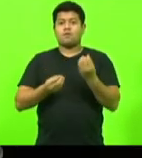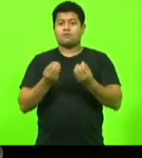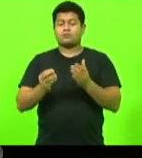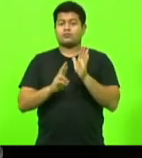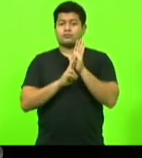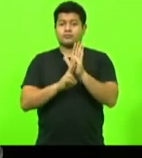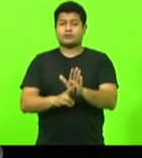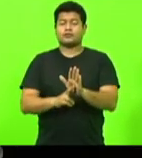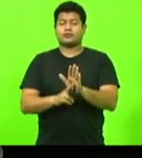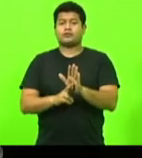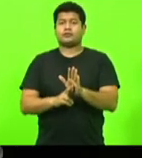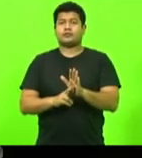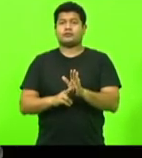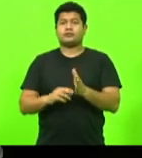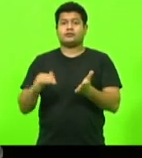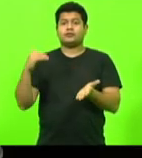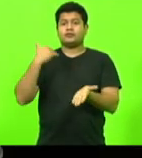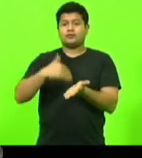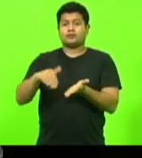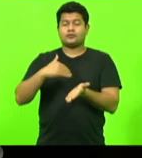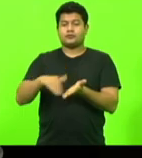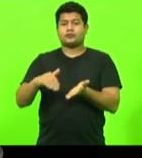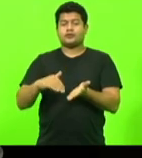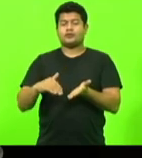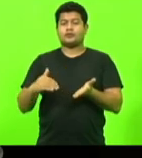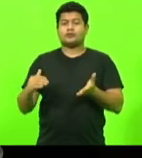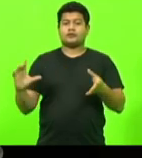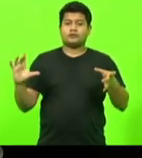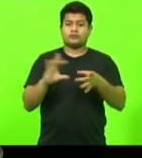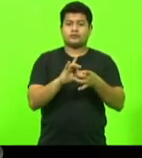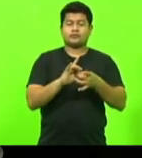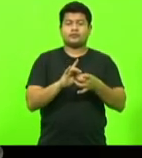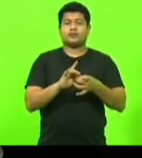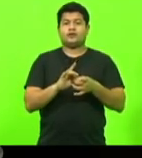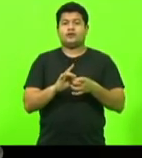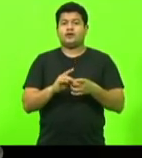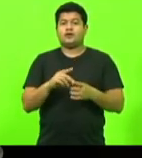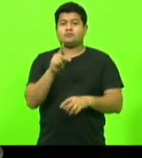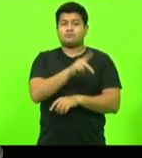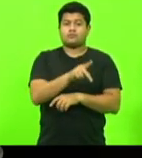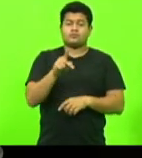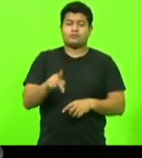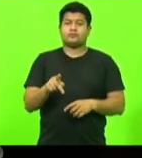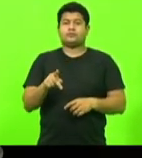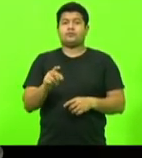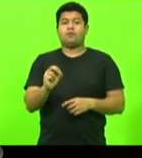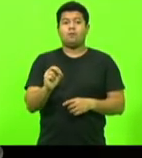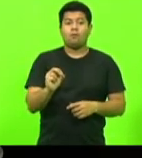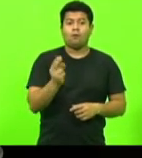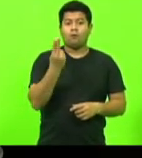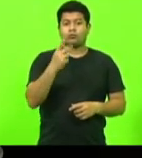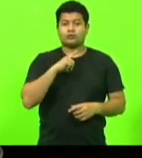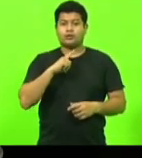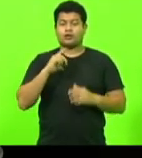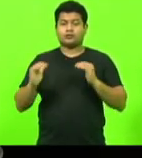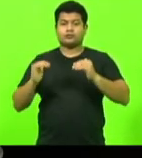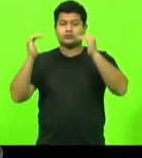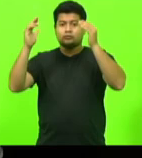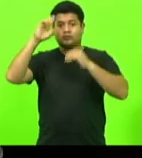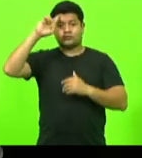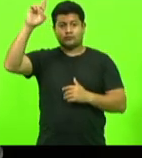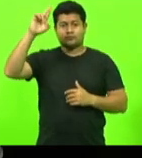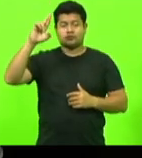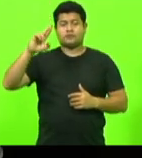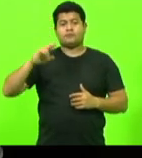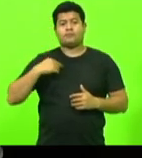das pastas vinculadas ao segmento dos professores ou que detêm autoridade administrativa